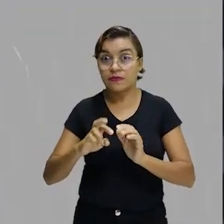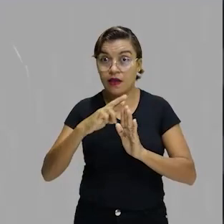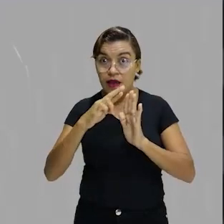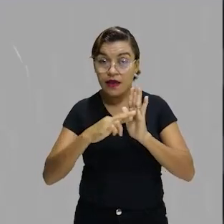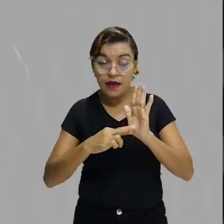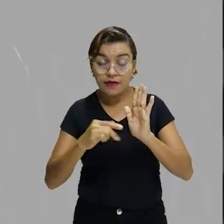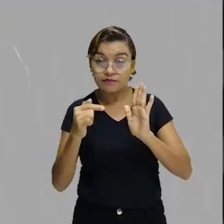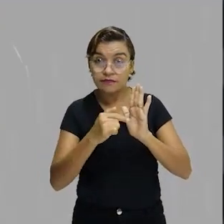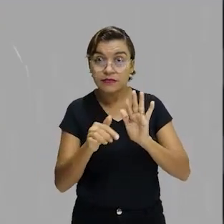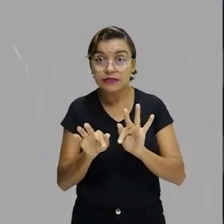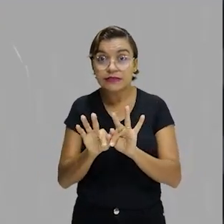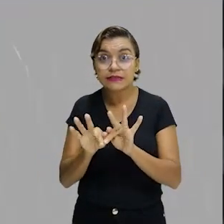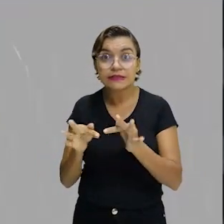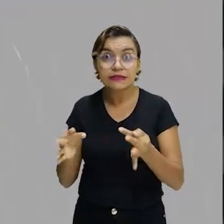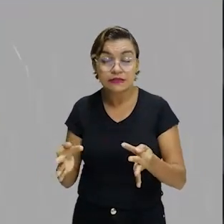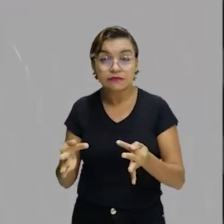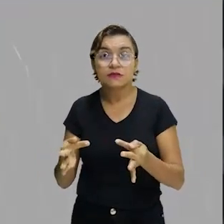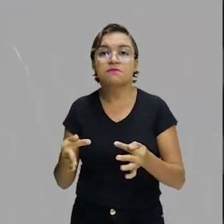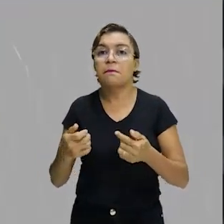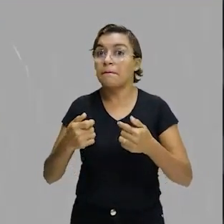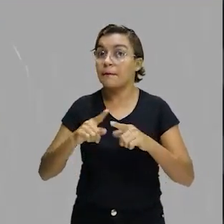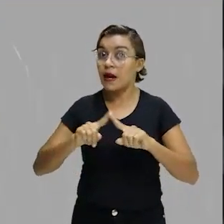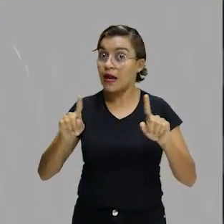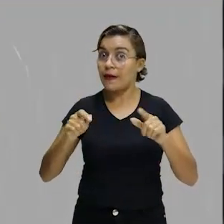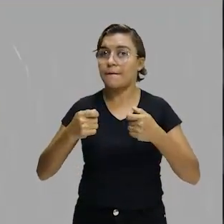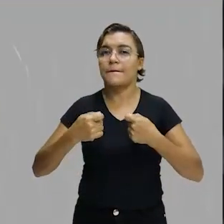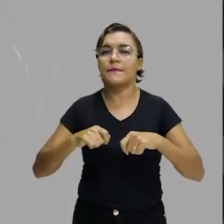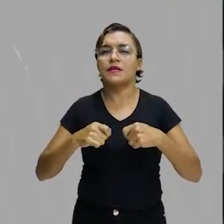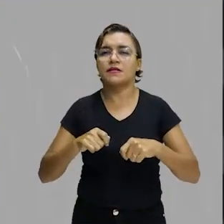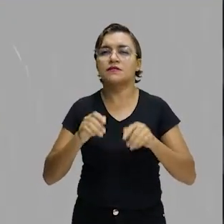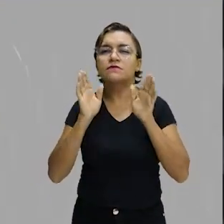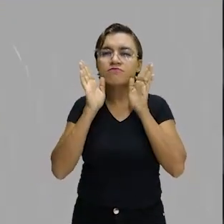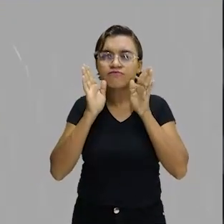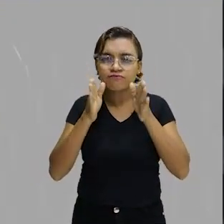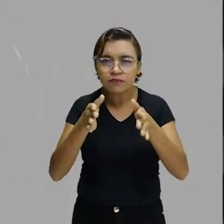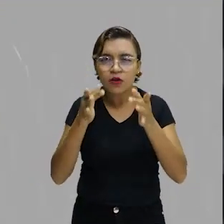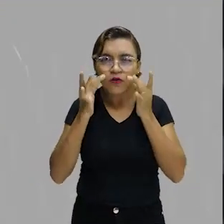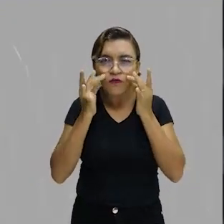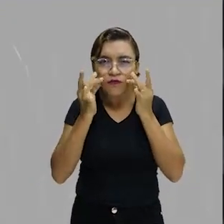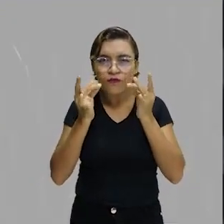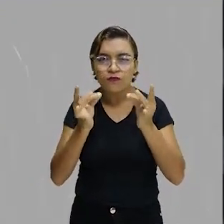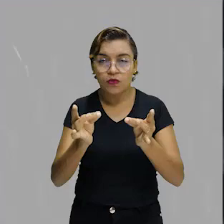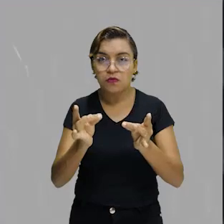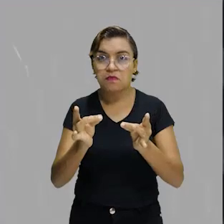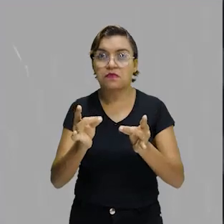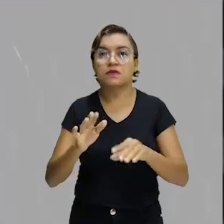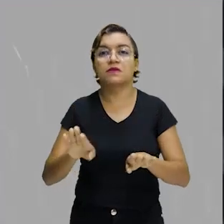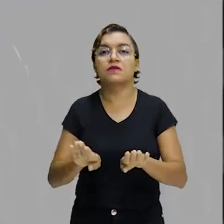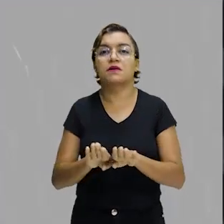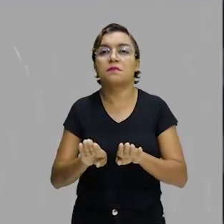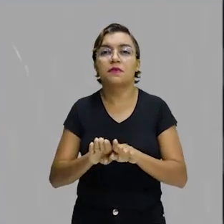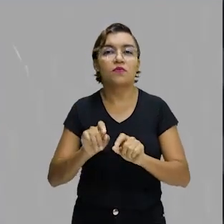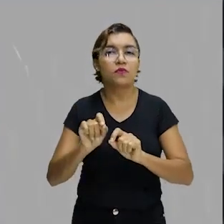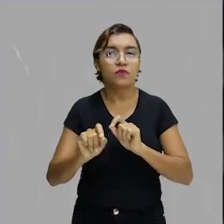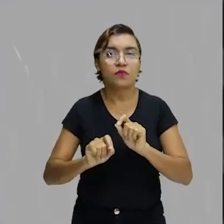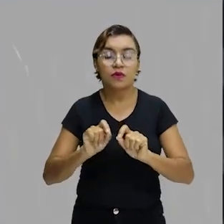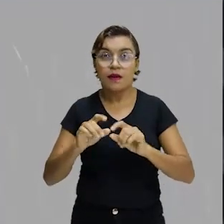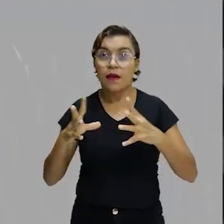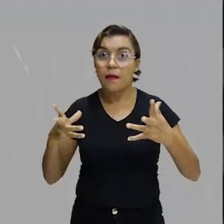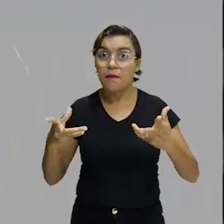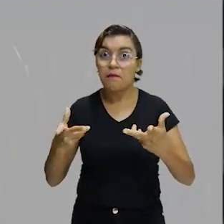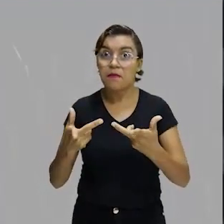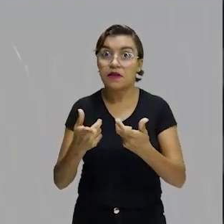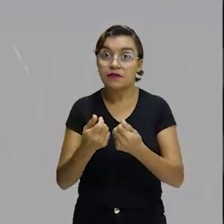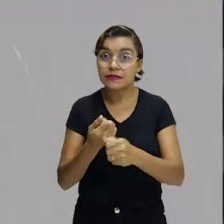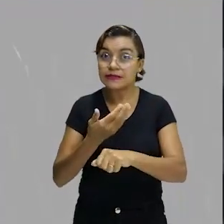elas requerem, claro, dedicação, concentração e muita, mas muita mesmo habilidade